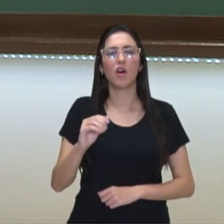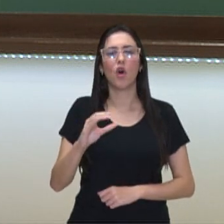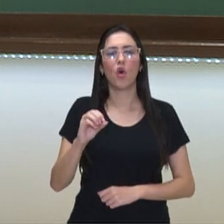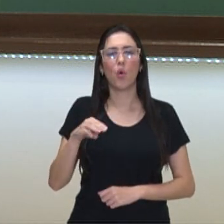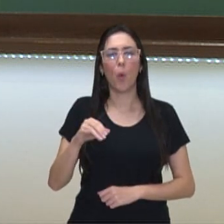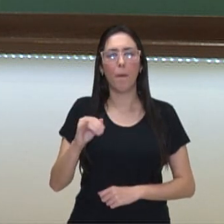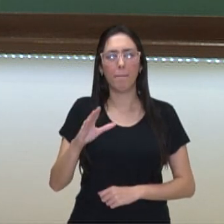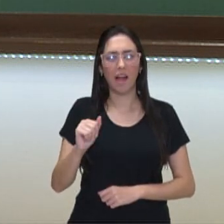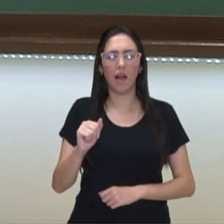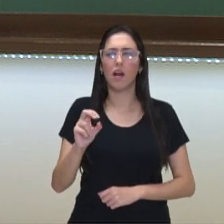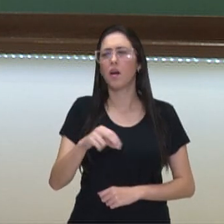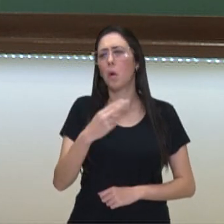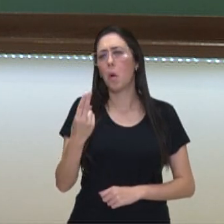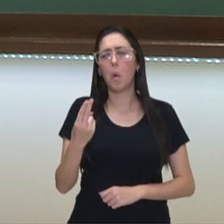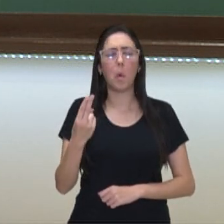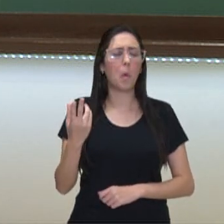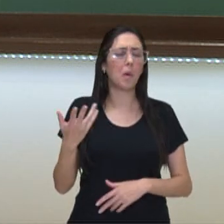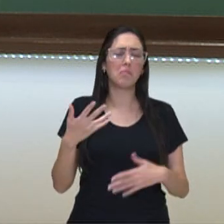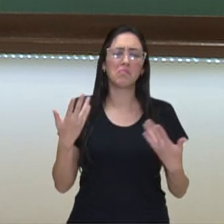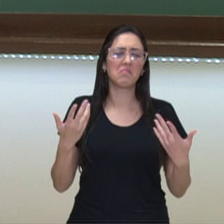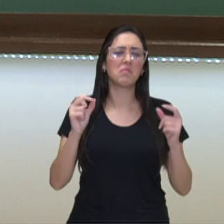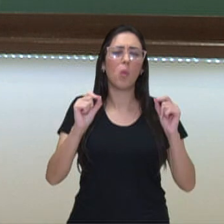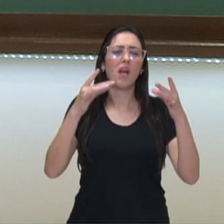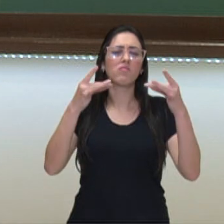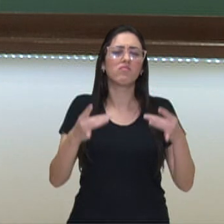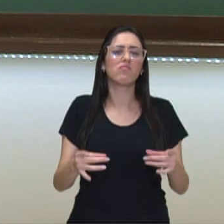dos elementos dela também.